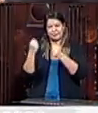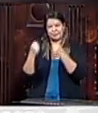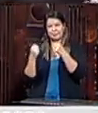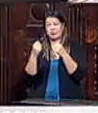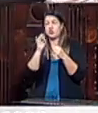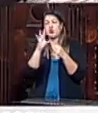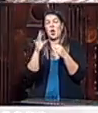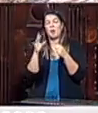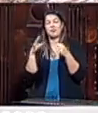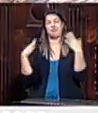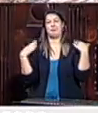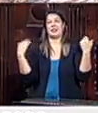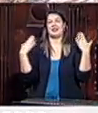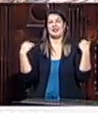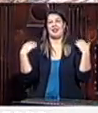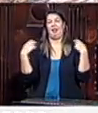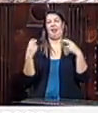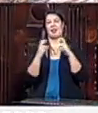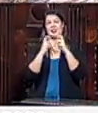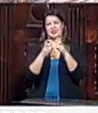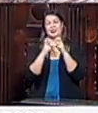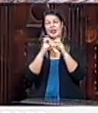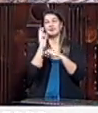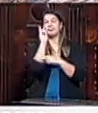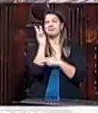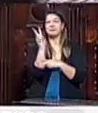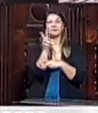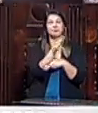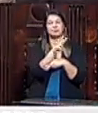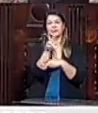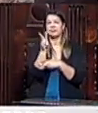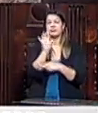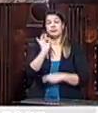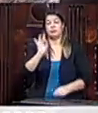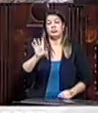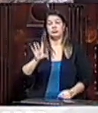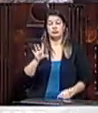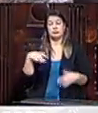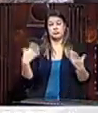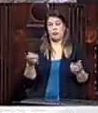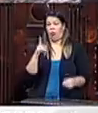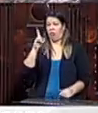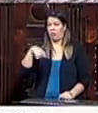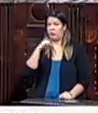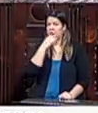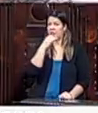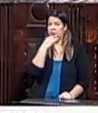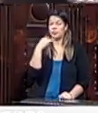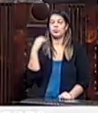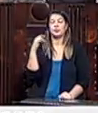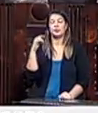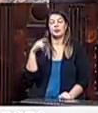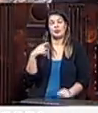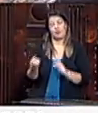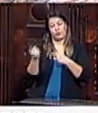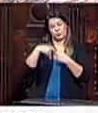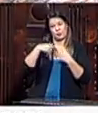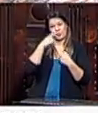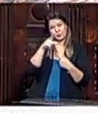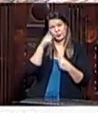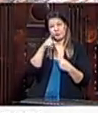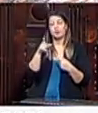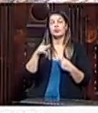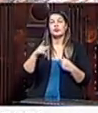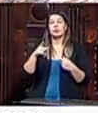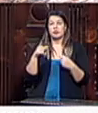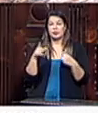trem, descer de Miguel Pereira até Conrado e até voltar. Então isso é um exemplo de que essa recuperação, ninguém está